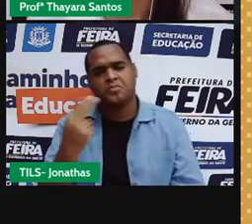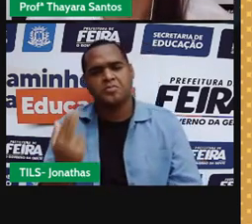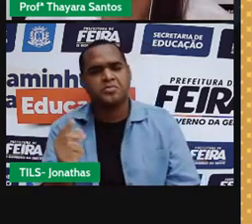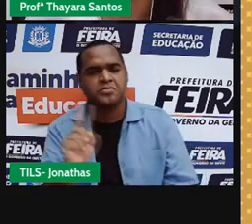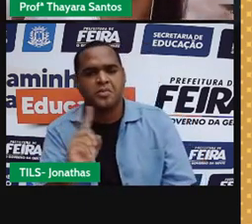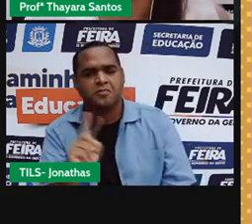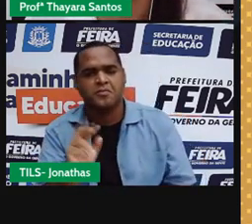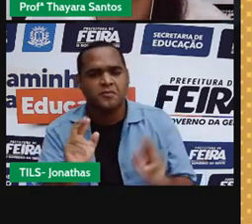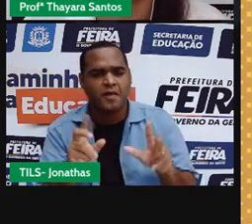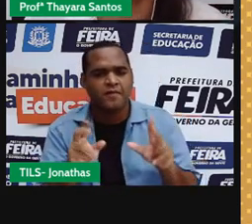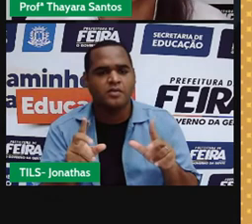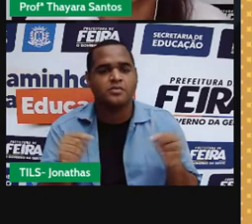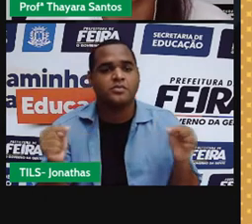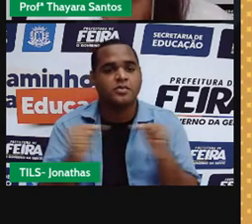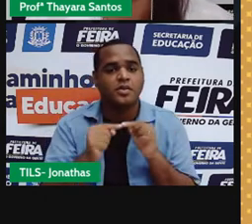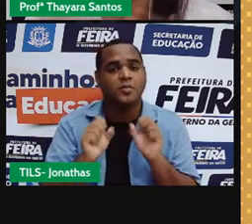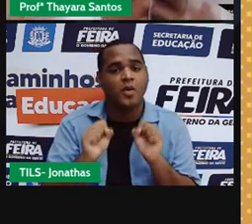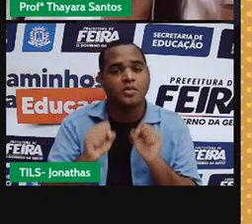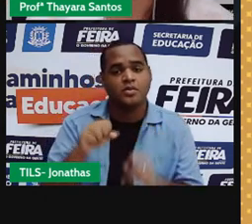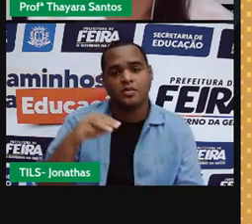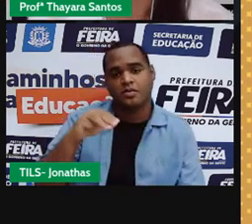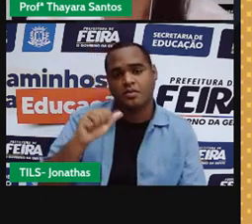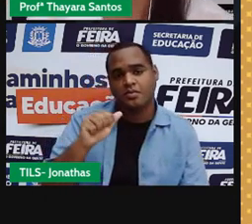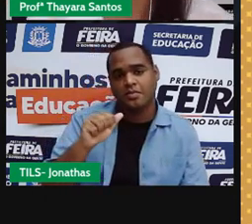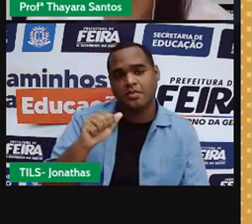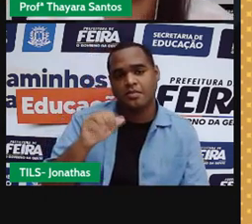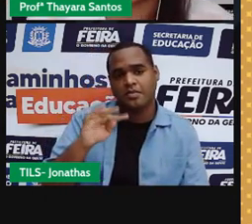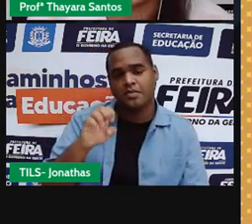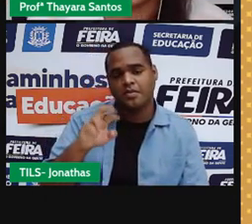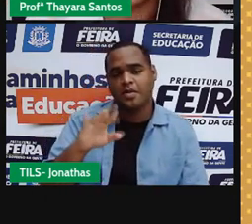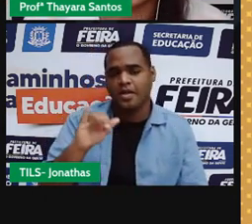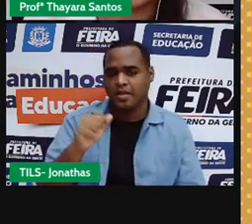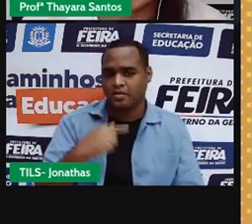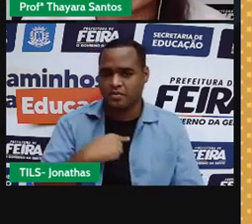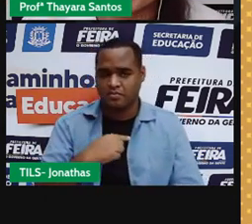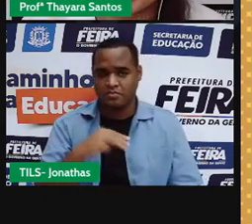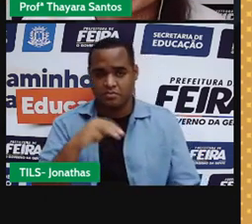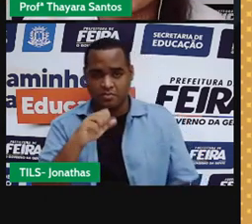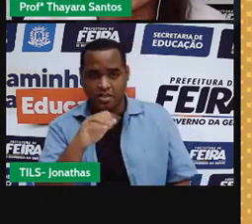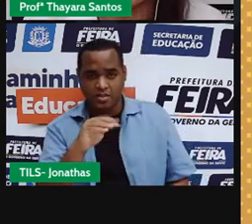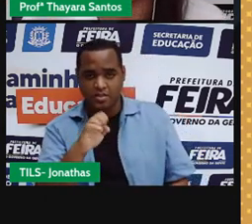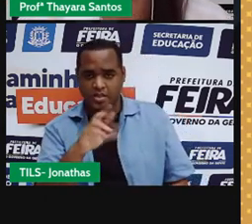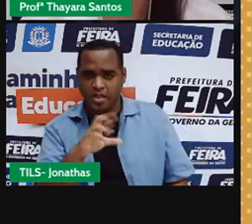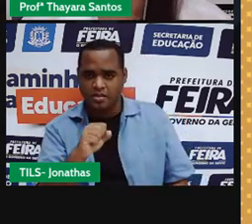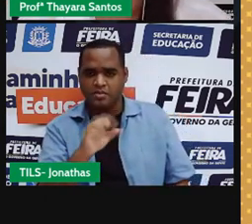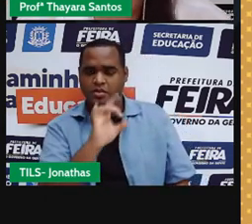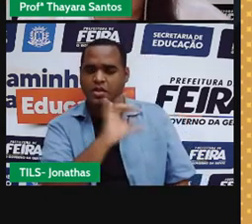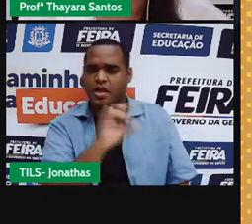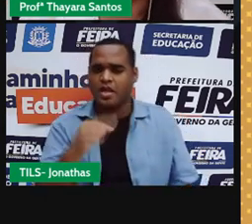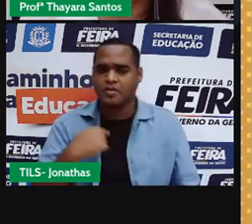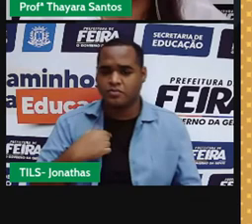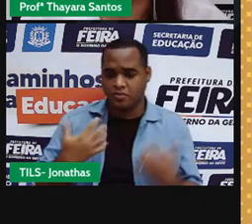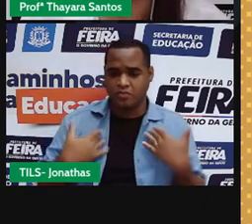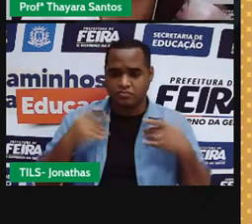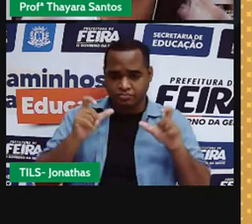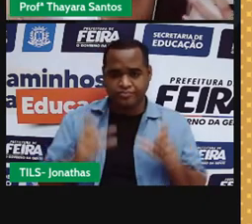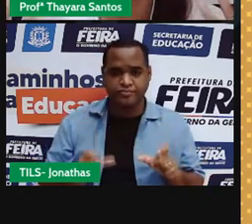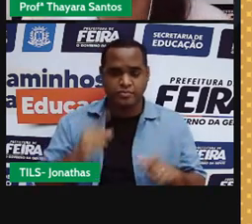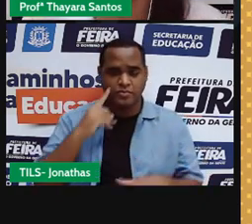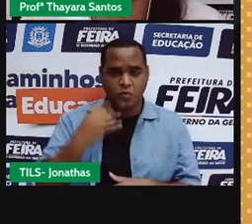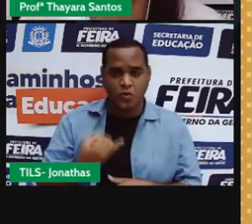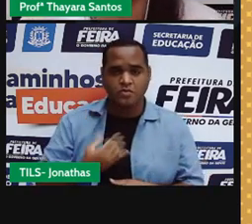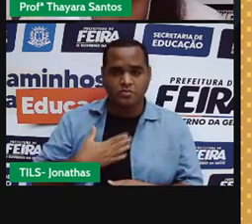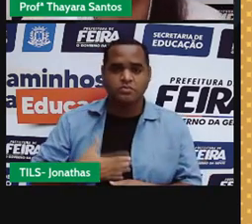forma geral, o que é matéria? Eu sou matéria, você que está aí do outro lado é matéria, Jonatas que está aí também é matéria,